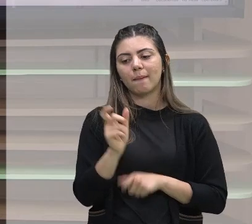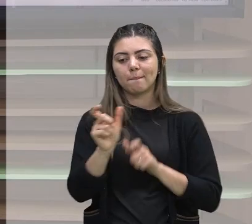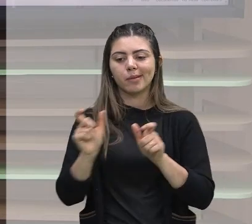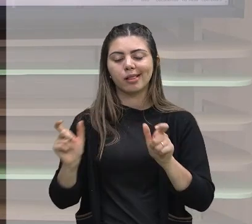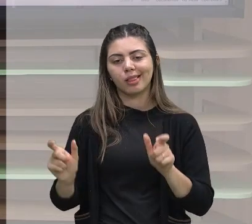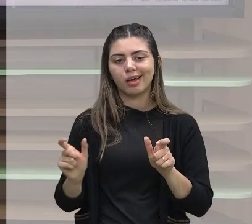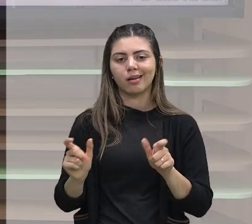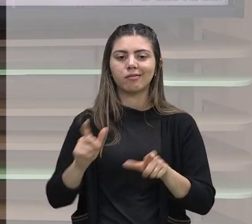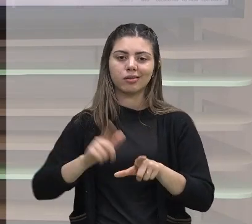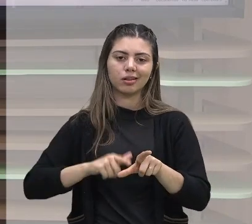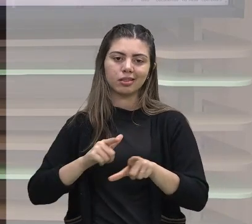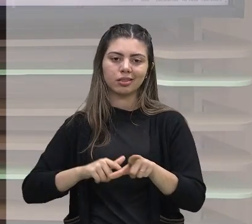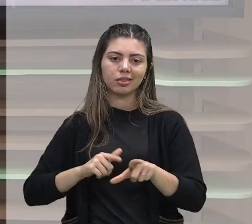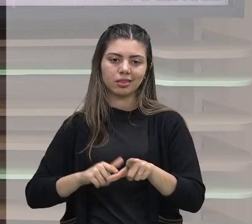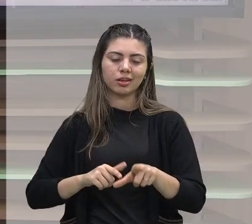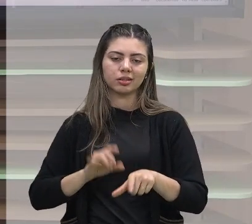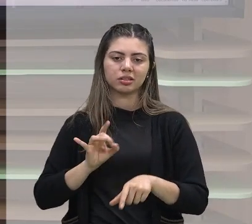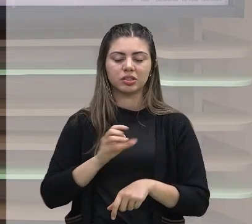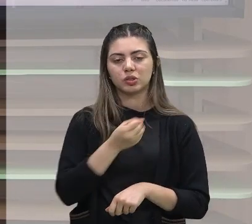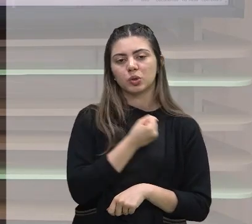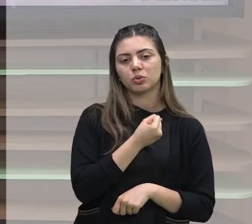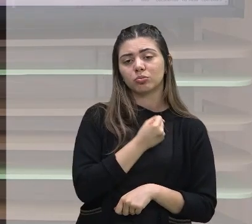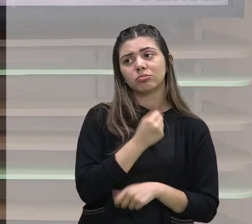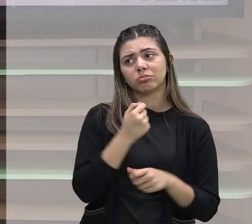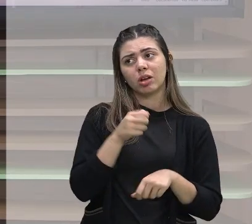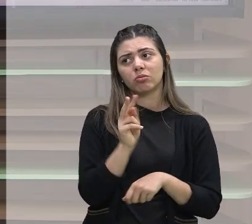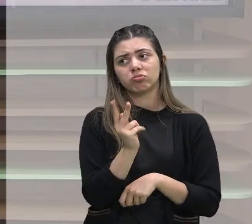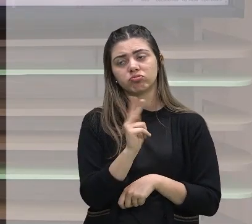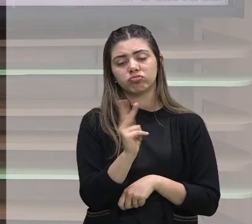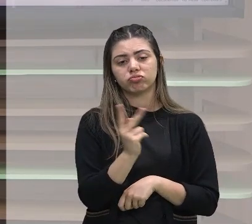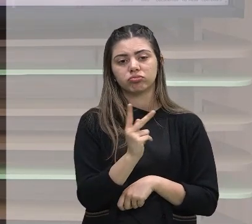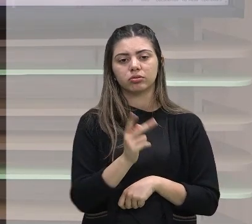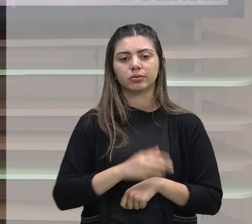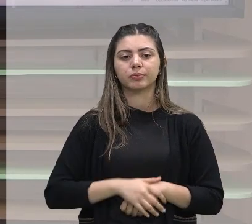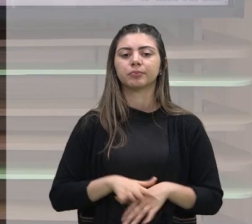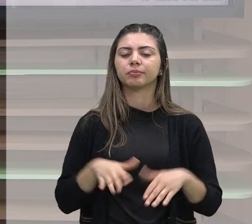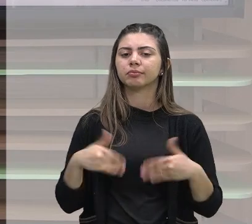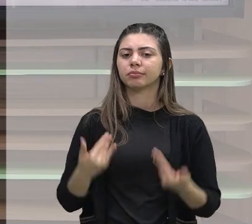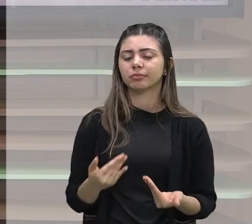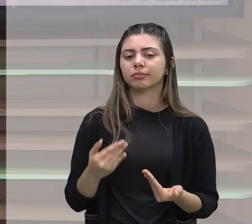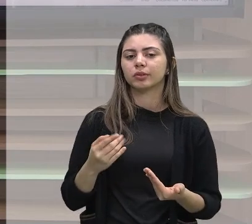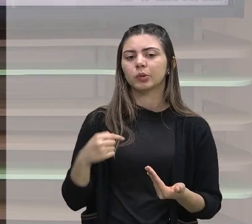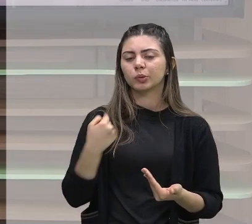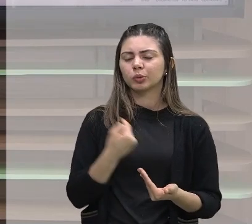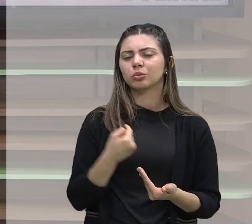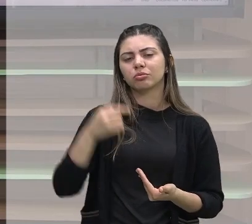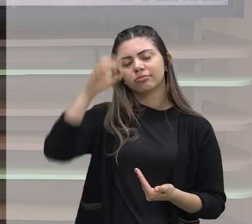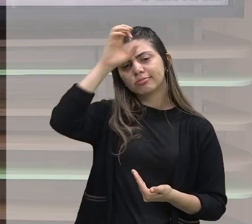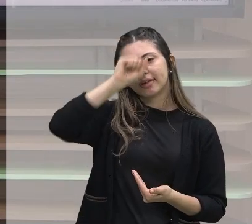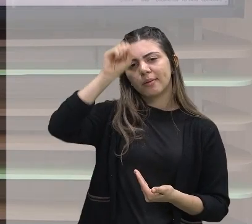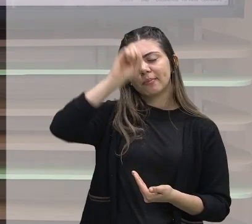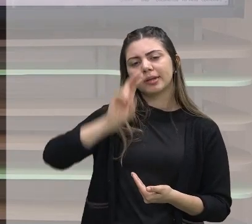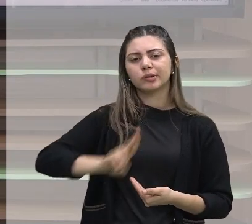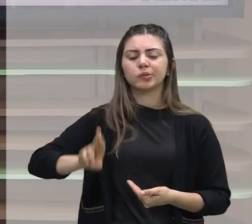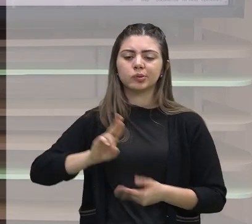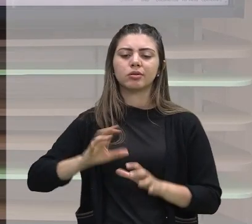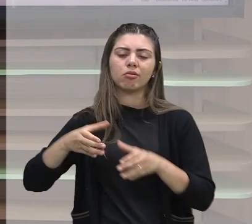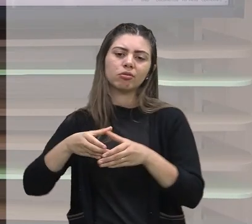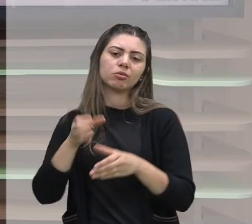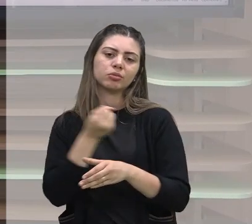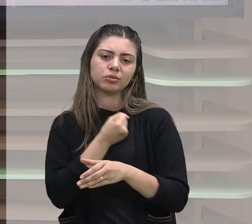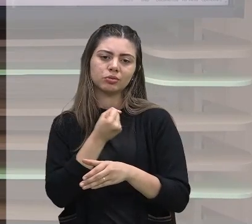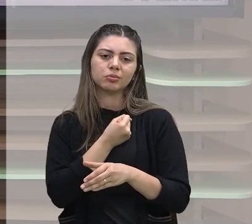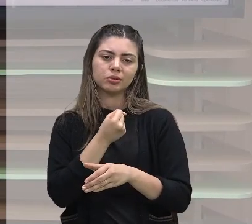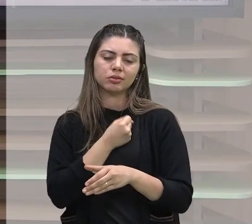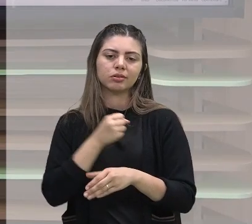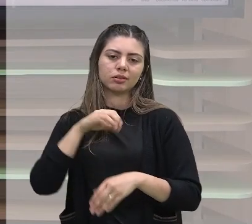com letras, né? E não só números, ok? É por isso que a gente aprende, né, o uso dos numerais também